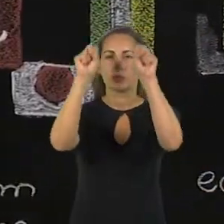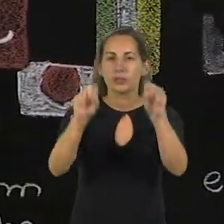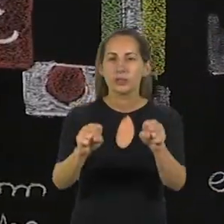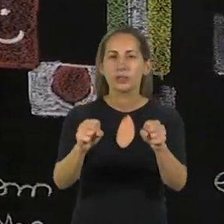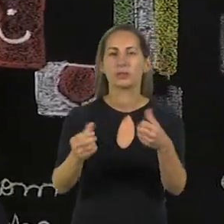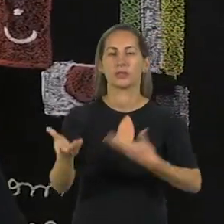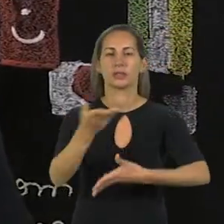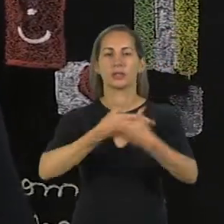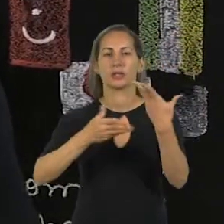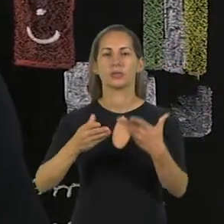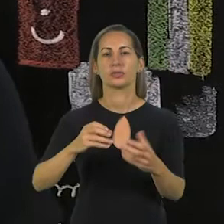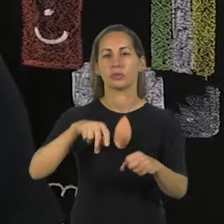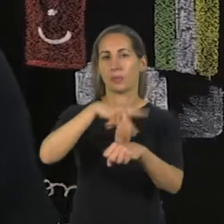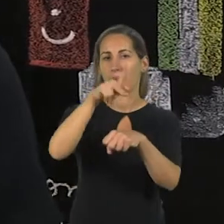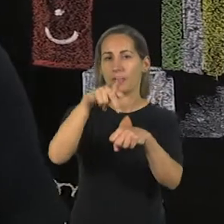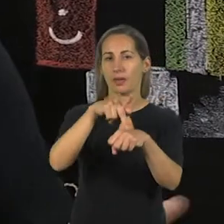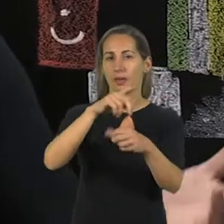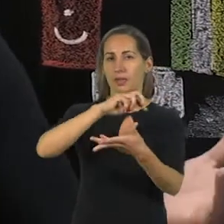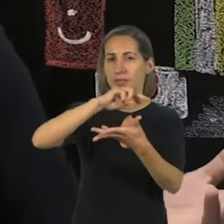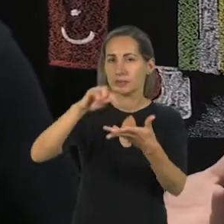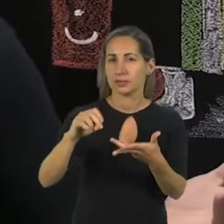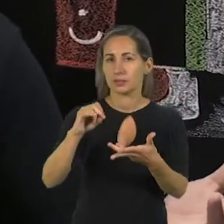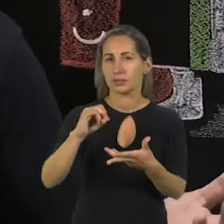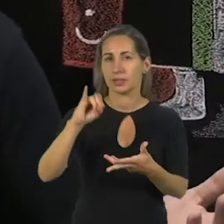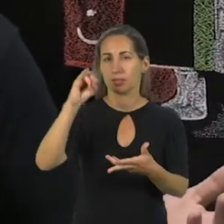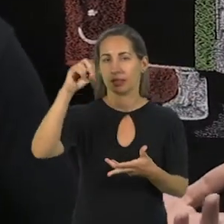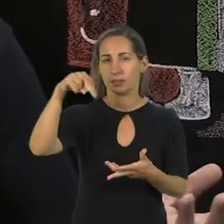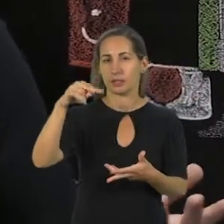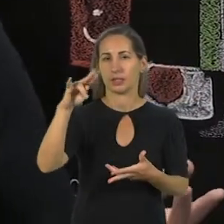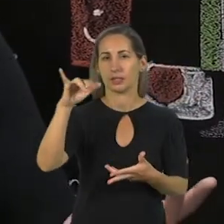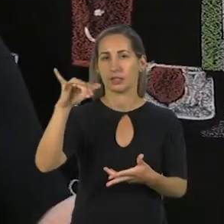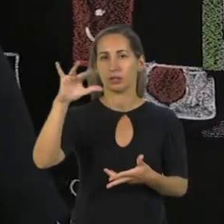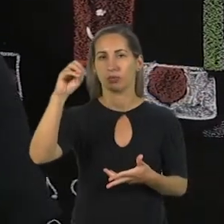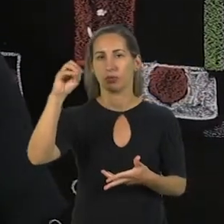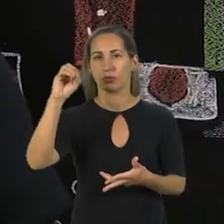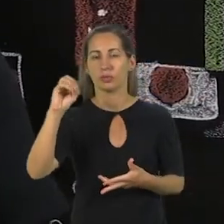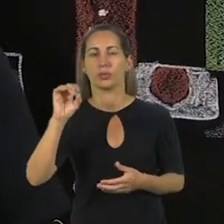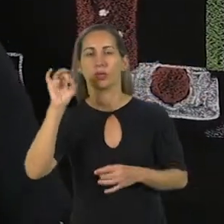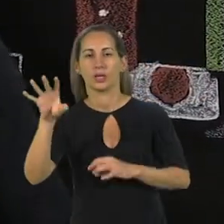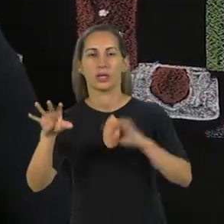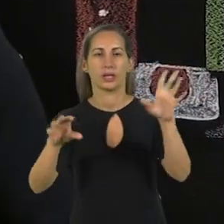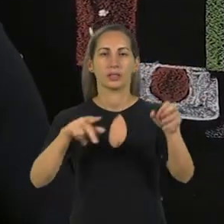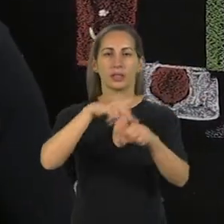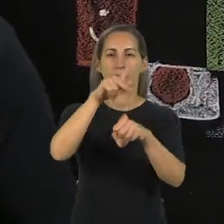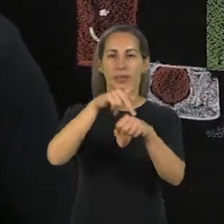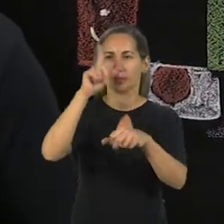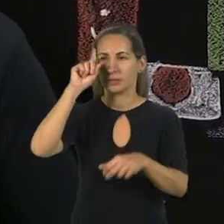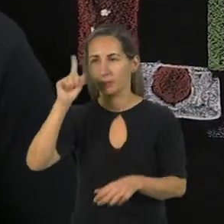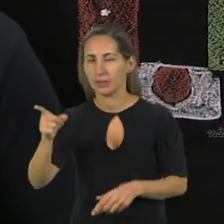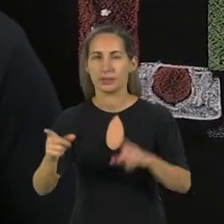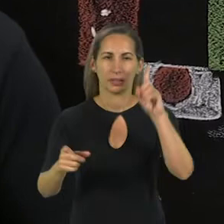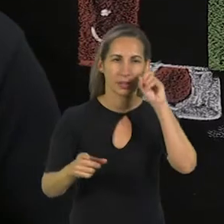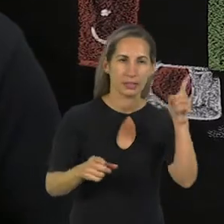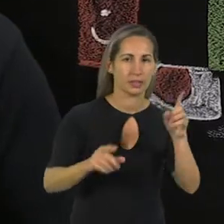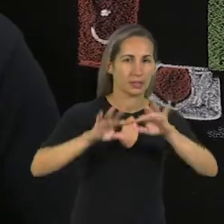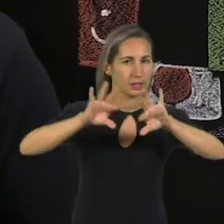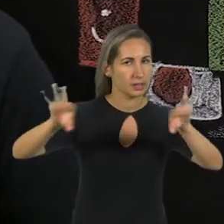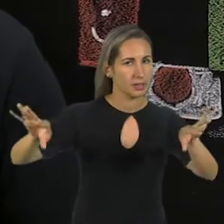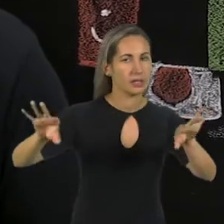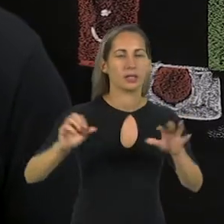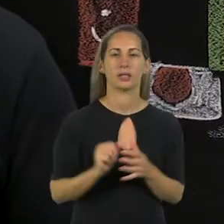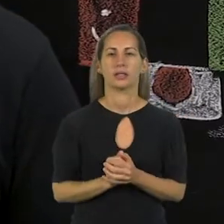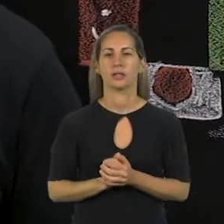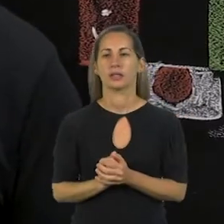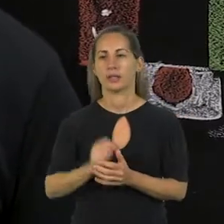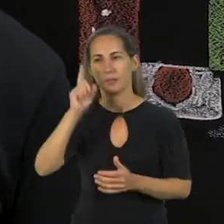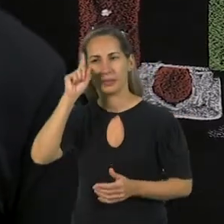de relações internacionais como um sistema anárquico, onde cada país manda no seu cantinho e ninguém pode meter o bedelho